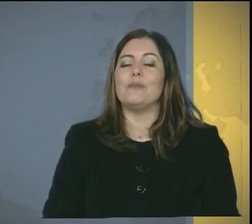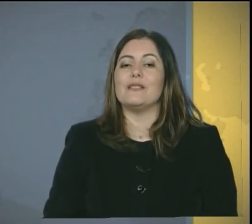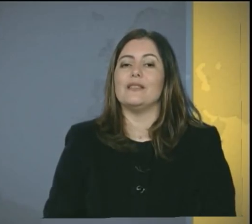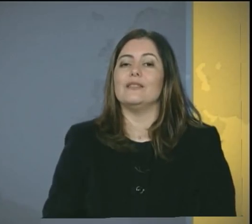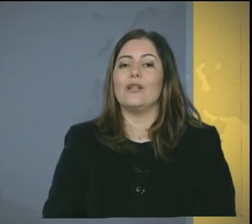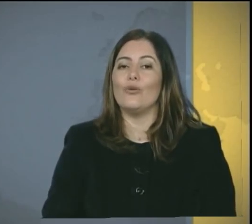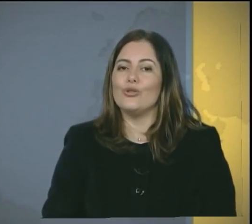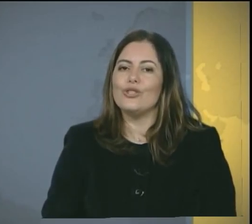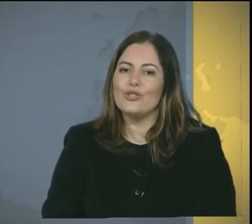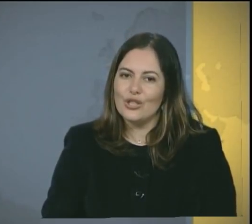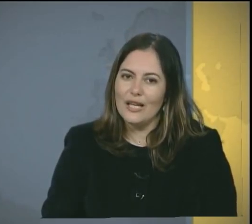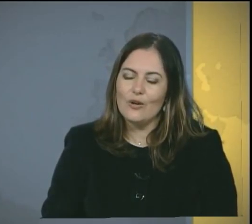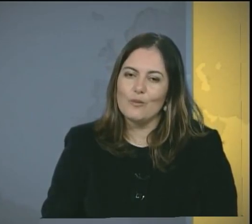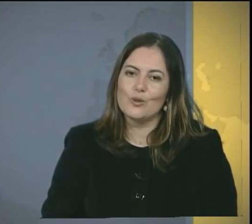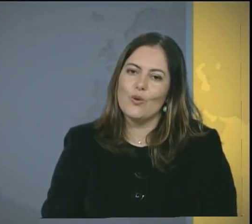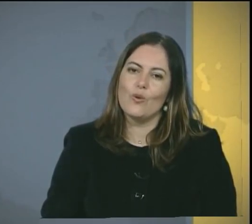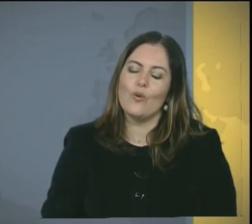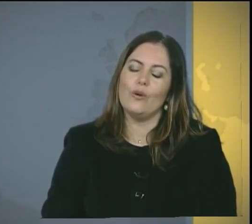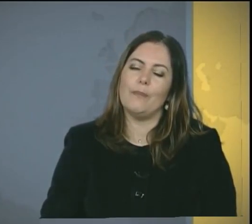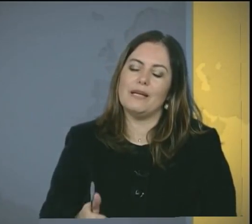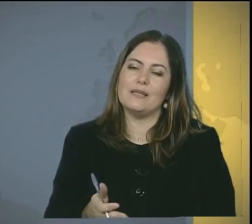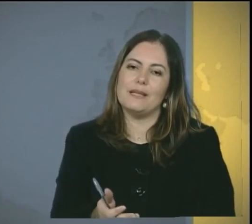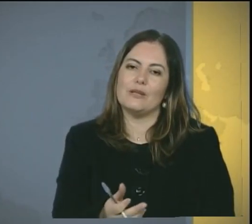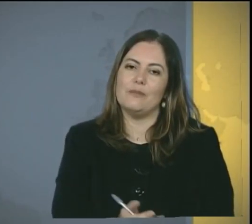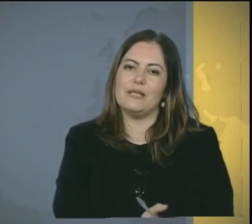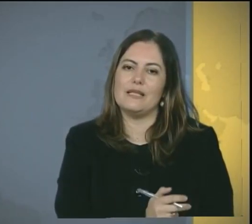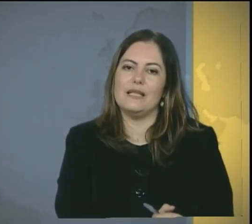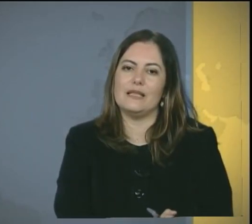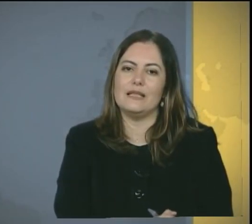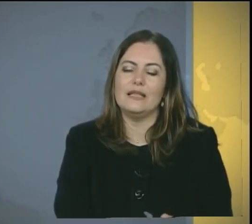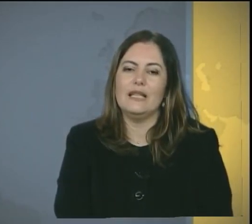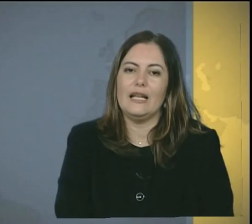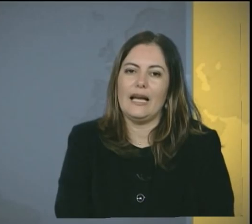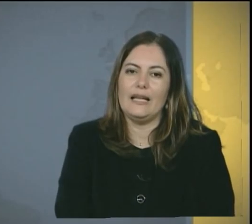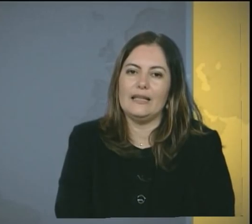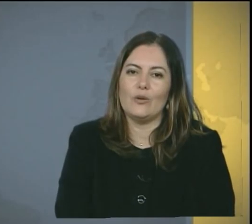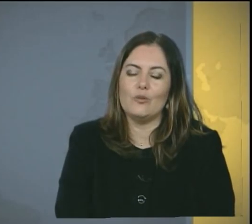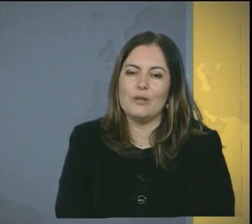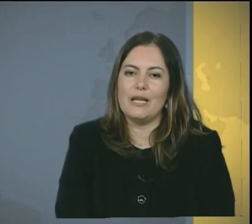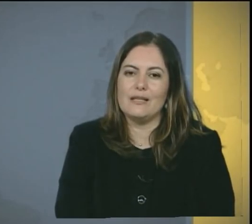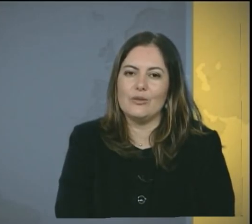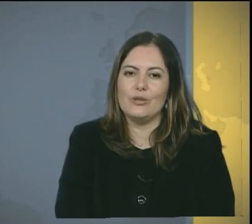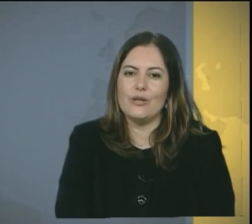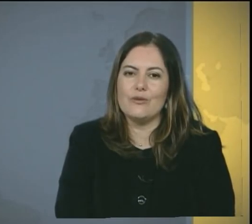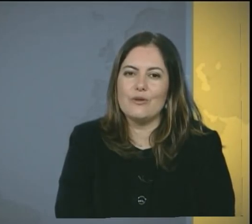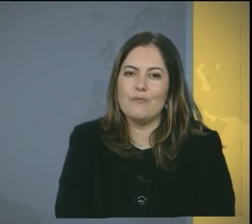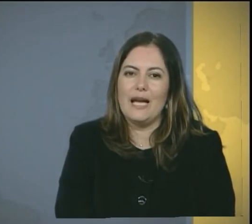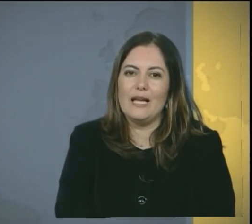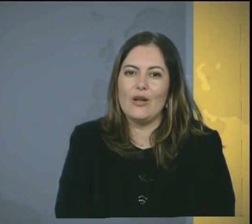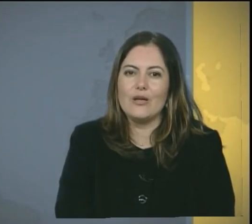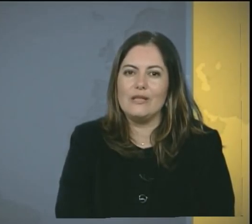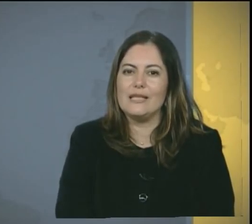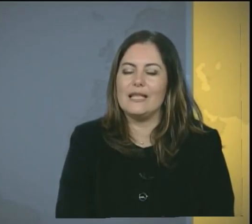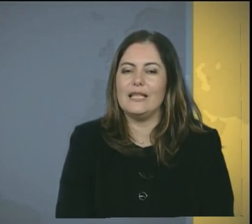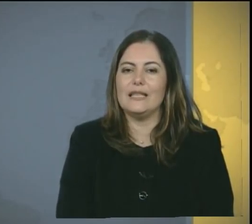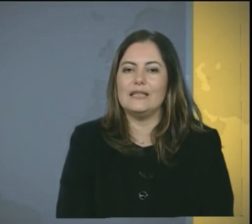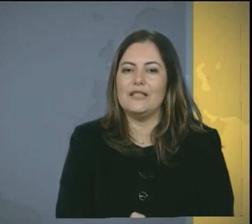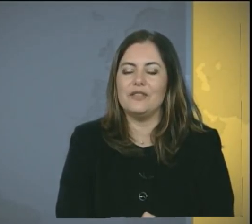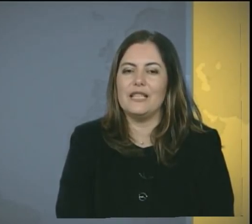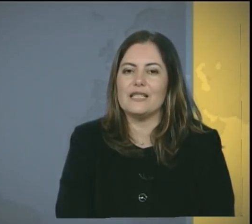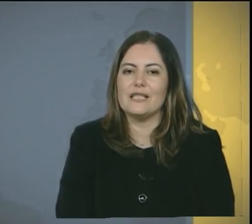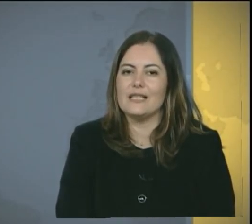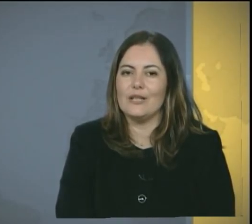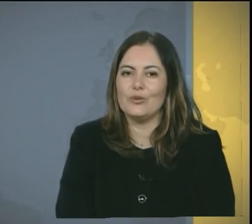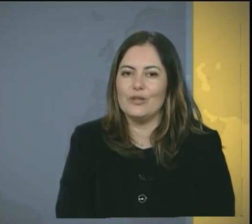momento com mais informações sobre a visita da presidenta Dilma Rousseff à Bélgica, que hoje, aliás, já